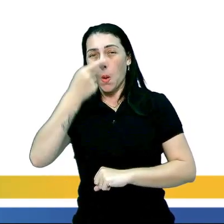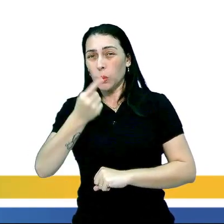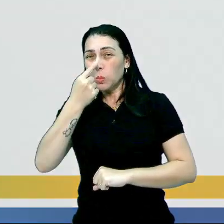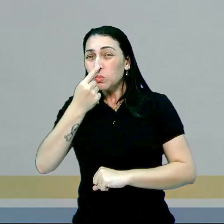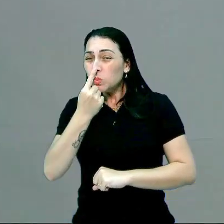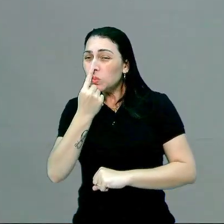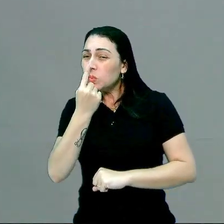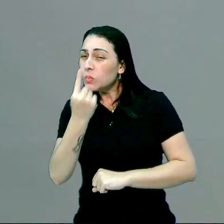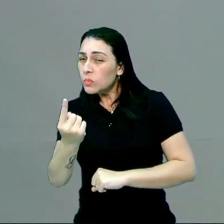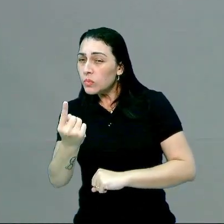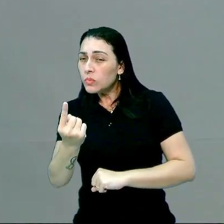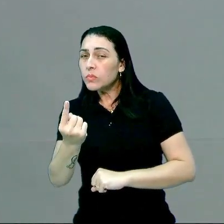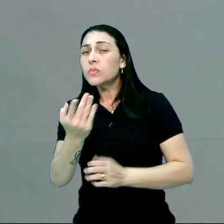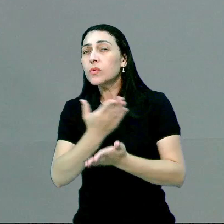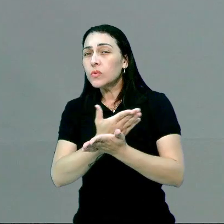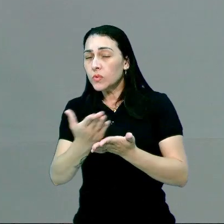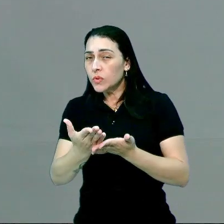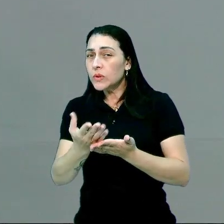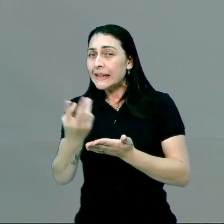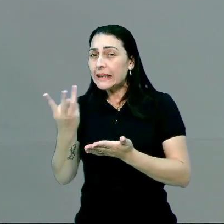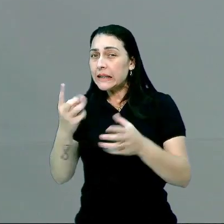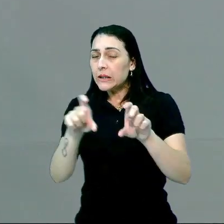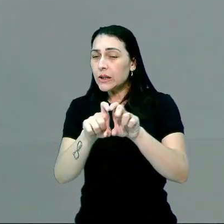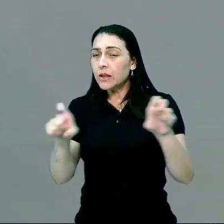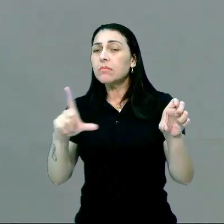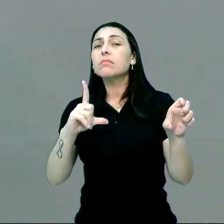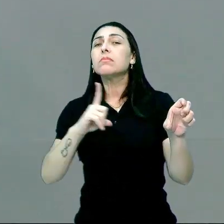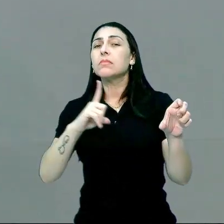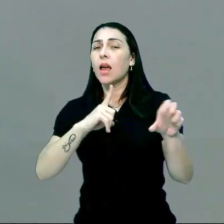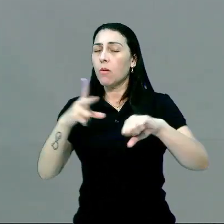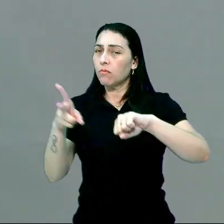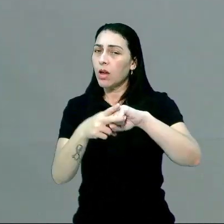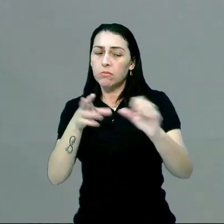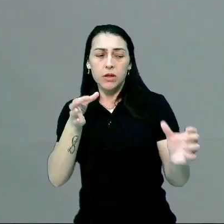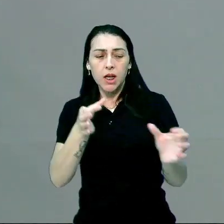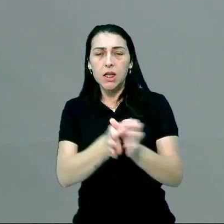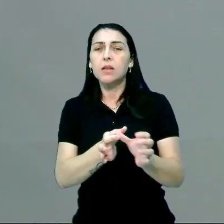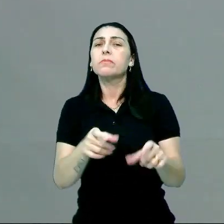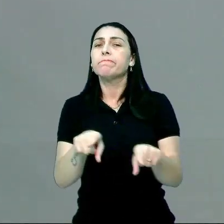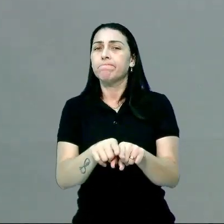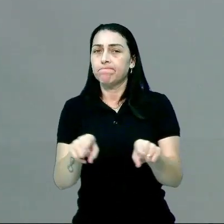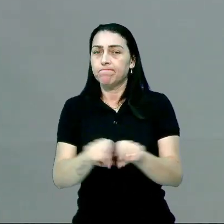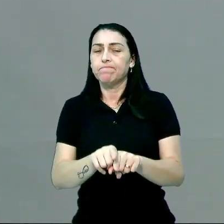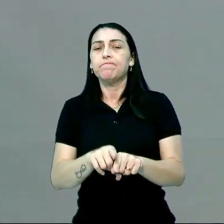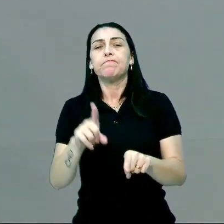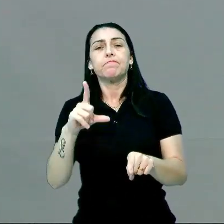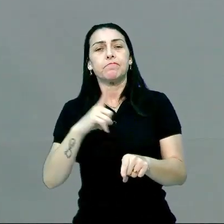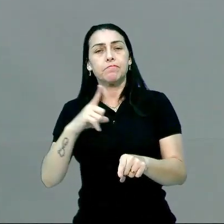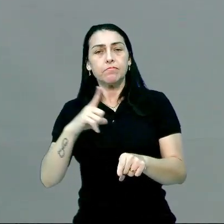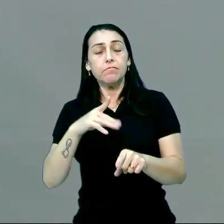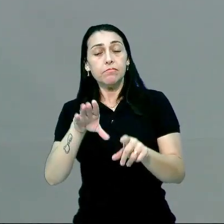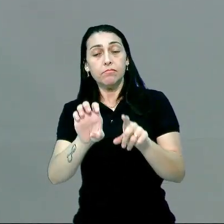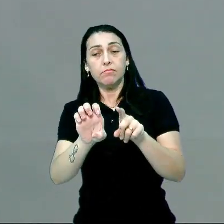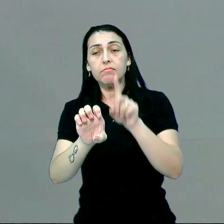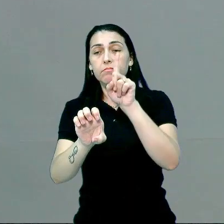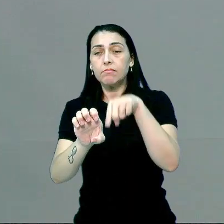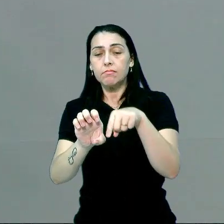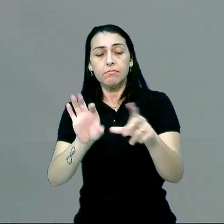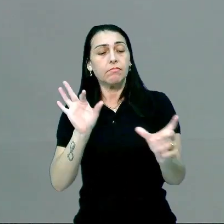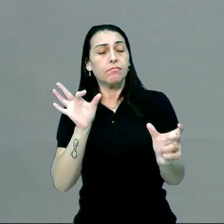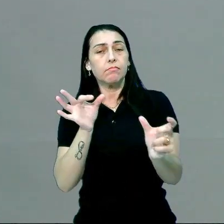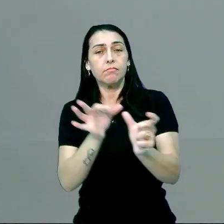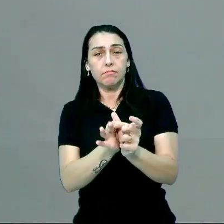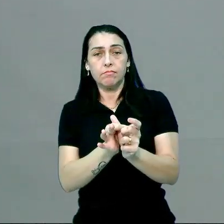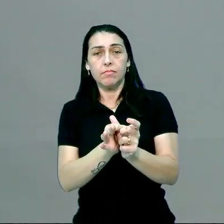bem pontudo. No início da terceira estrofe, nós temos verbo de ligação novamente. Nós temos aí o é, que é o verbo de